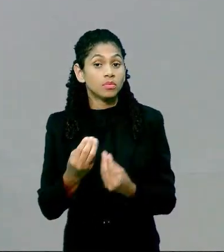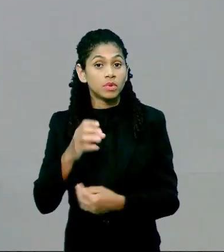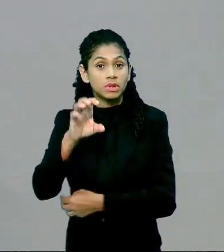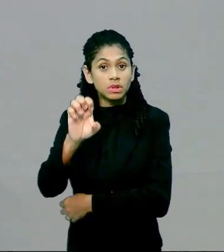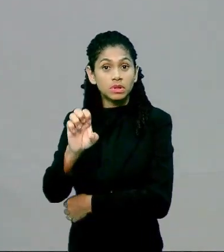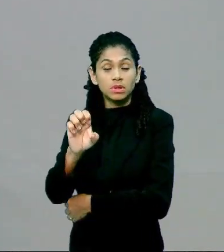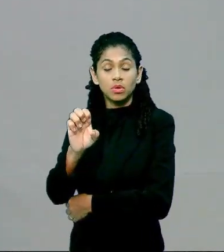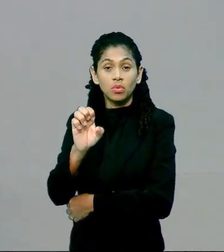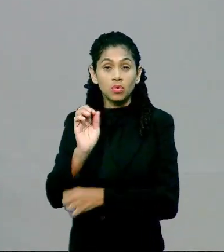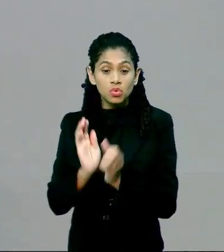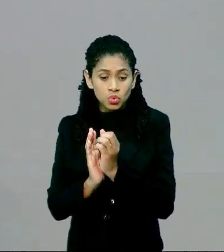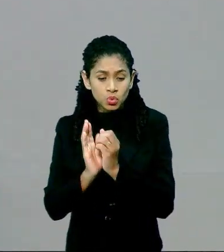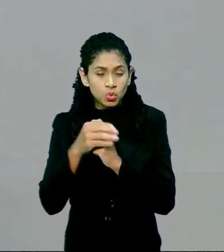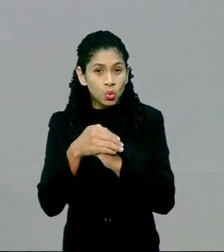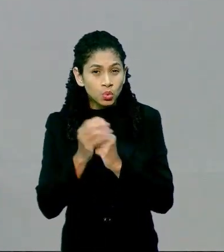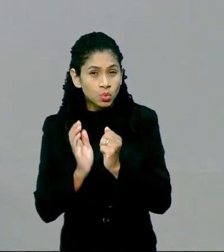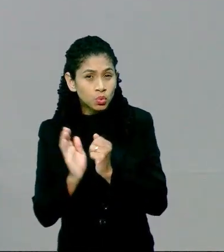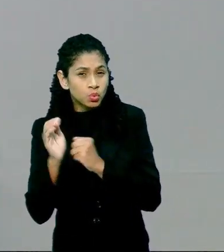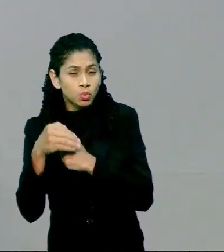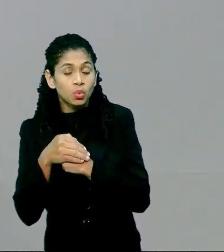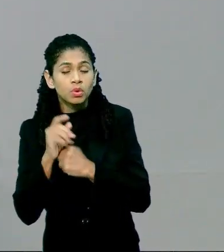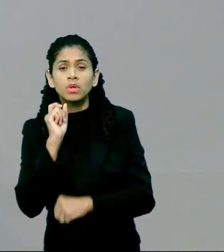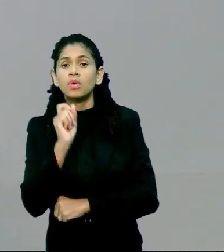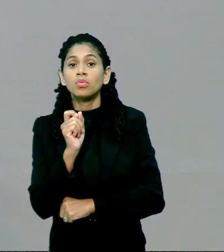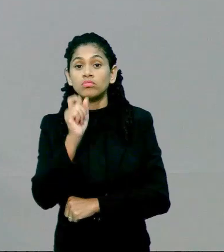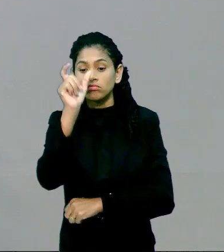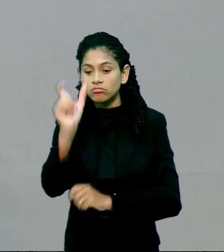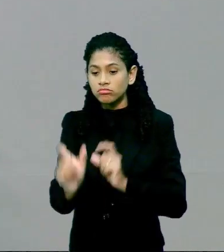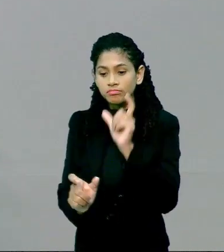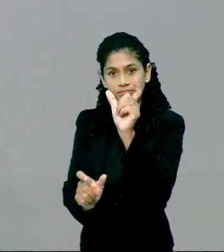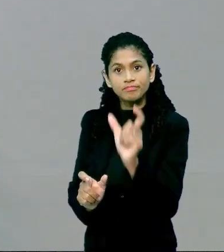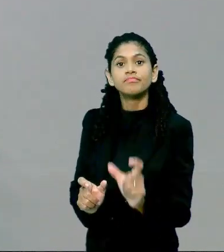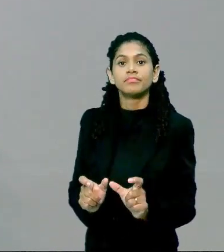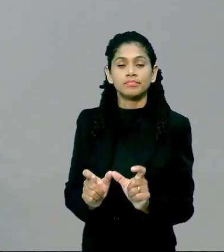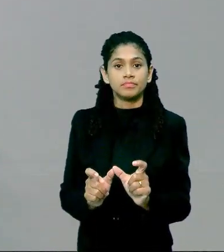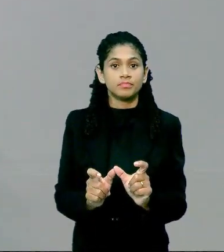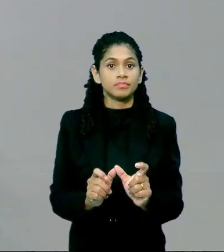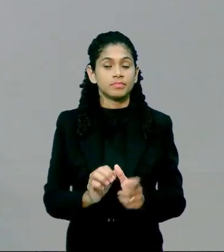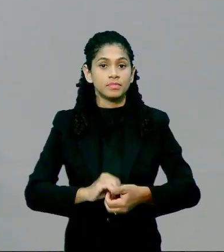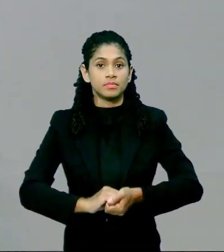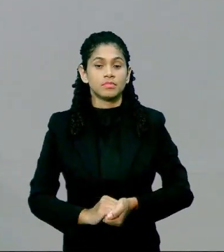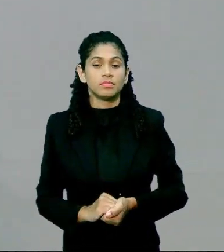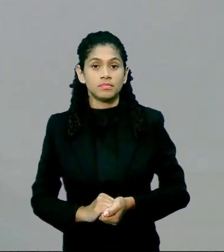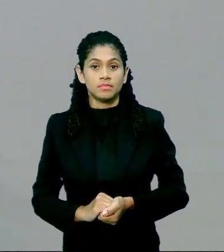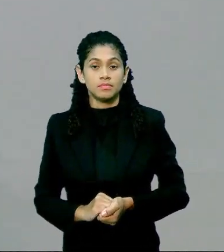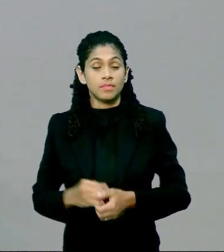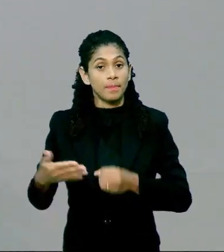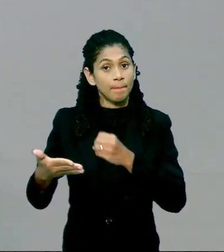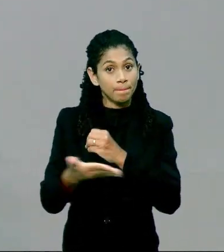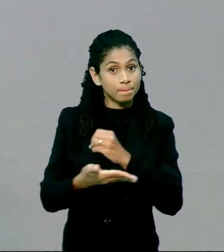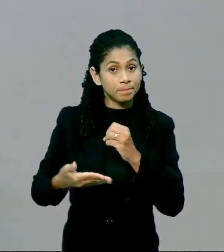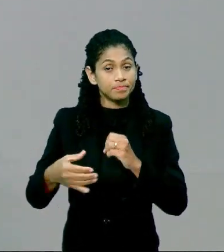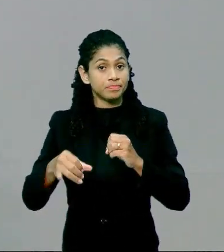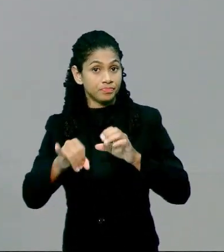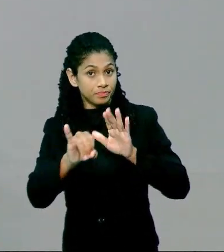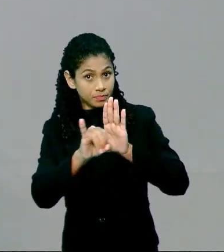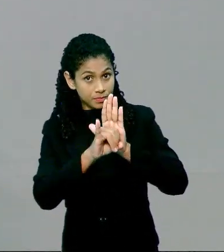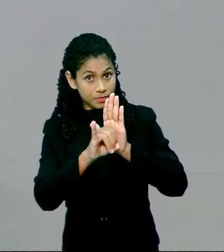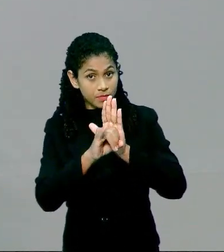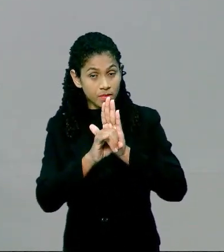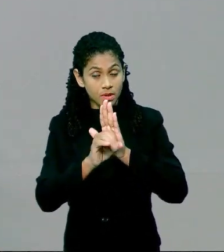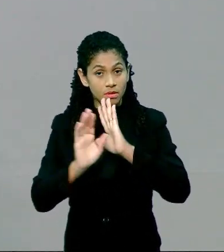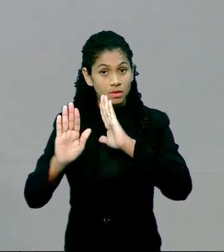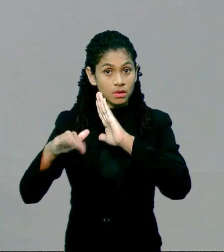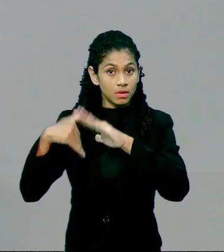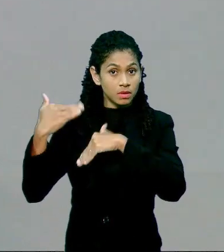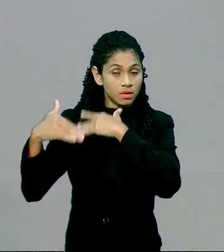é quem é o pegador. Como assim? É isso. Então, tem todo um direcionamento que com base na identidade, com base na